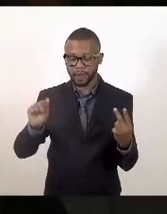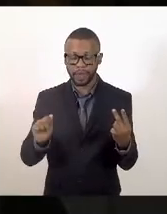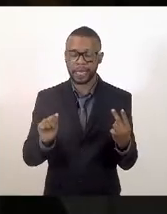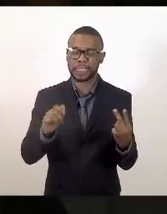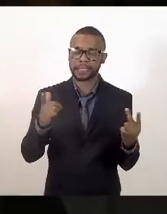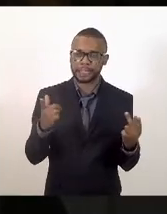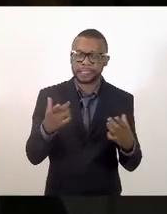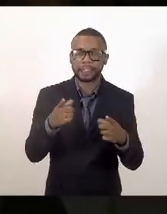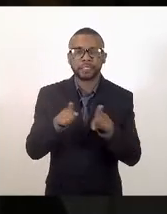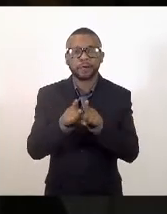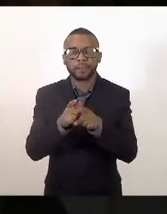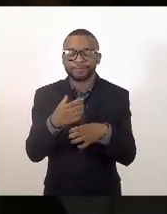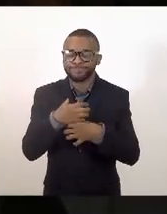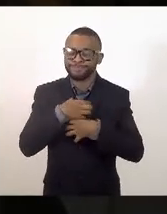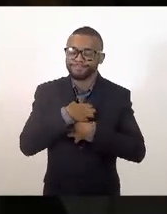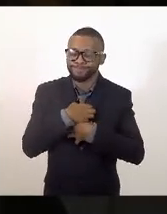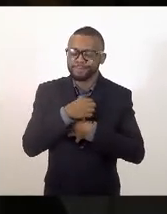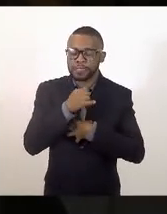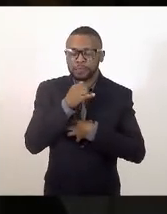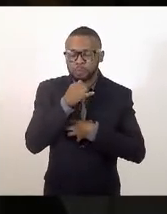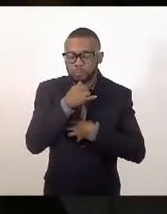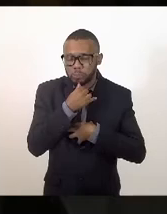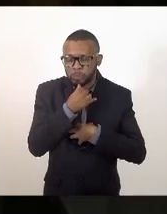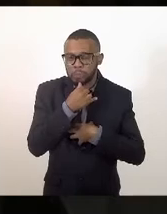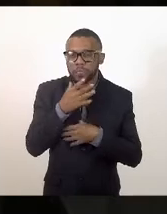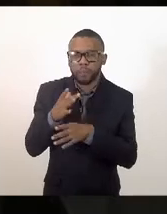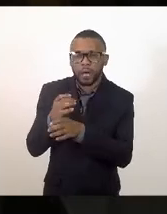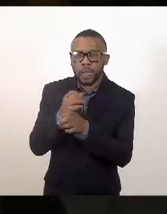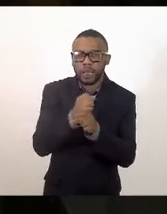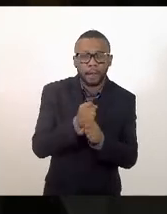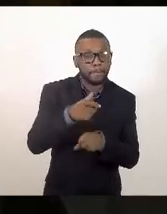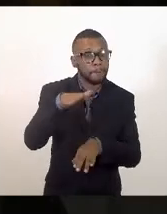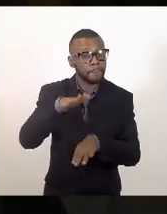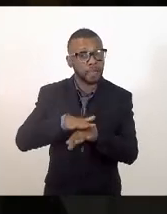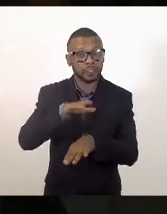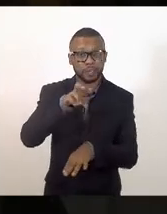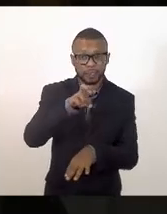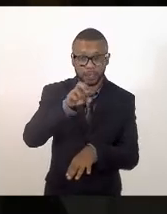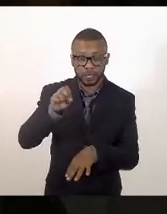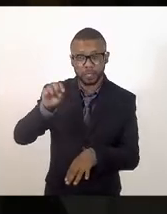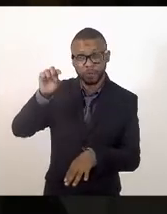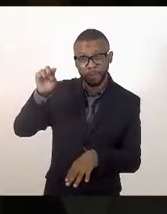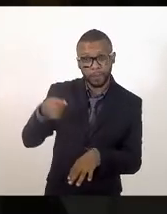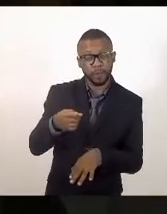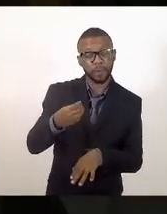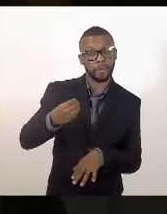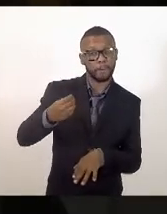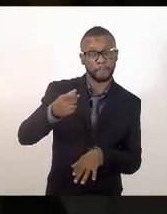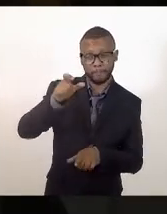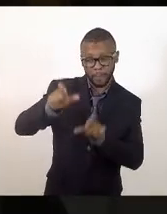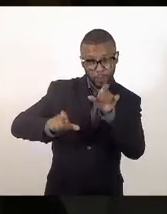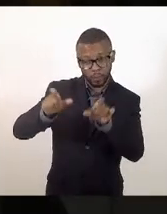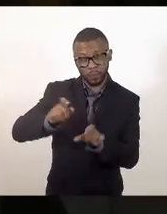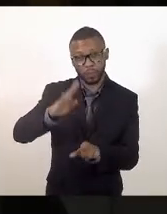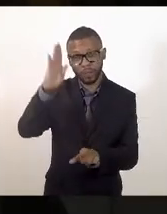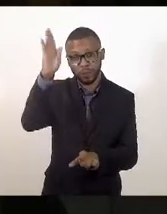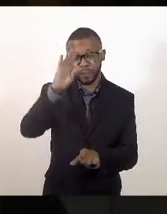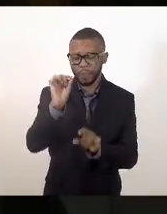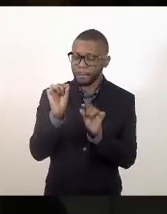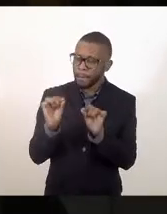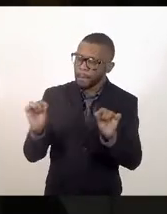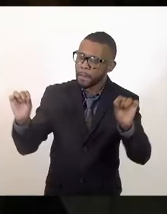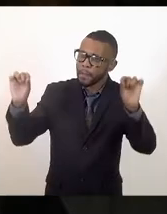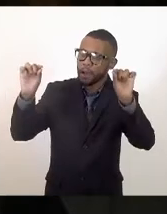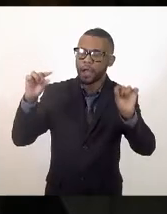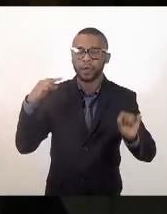560 mil vidas de brasileiros, é que nós vamos